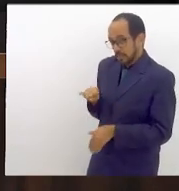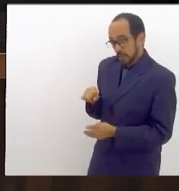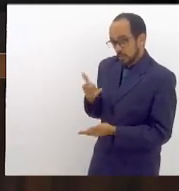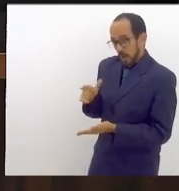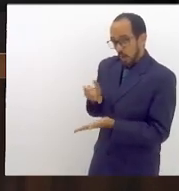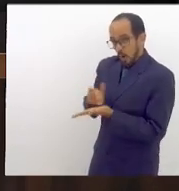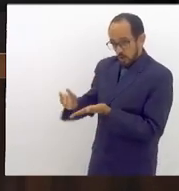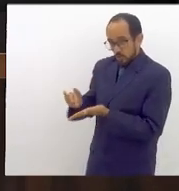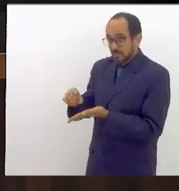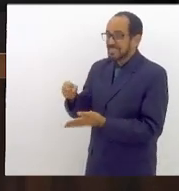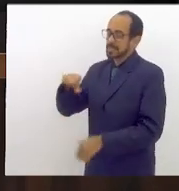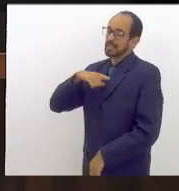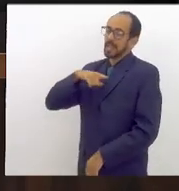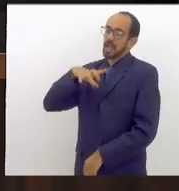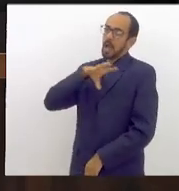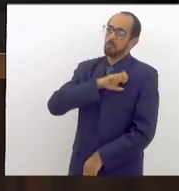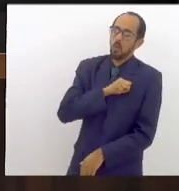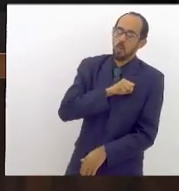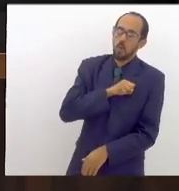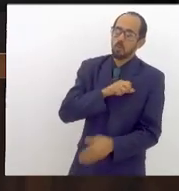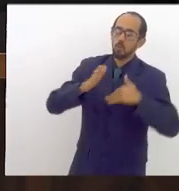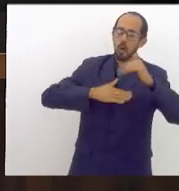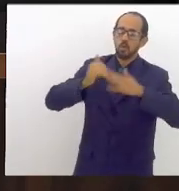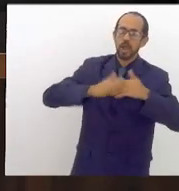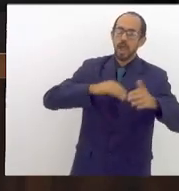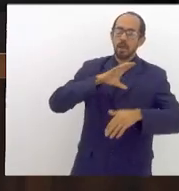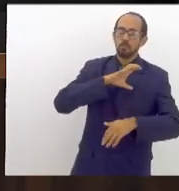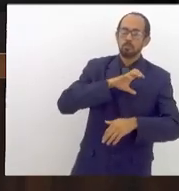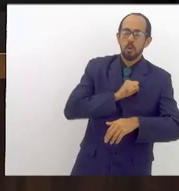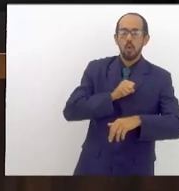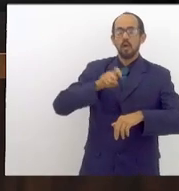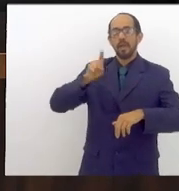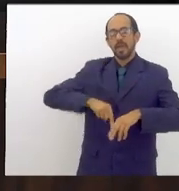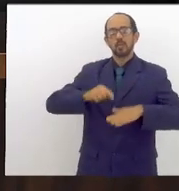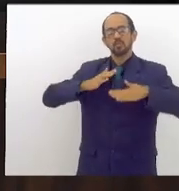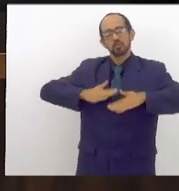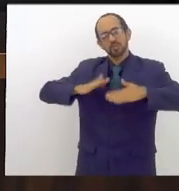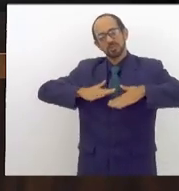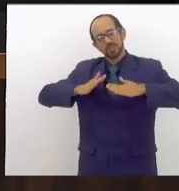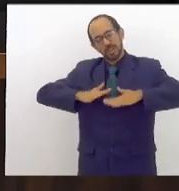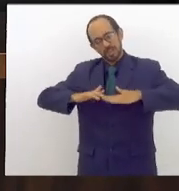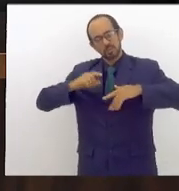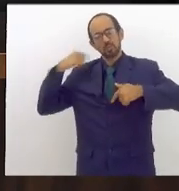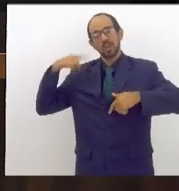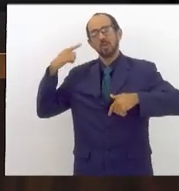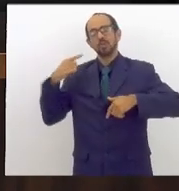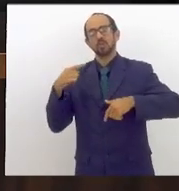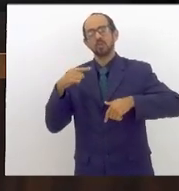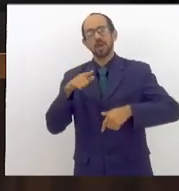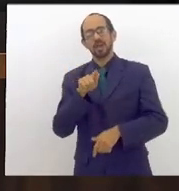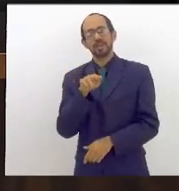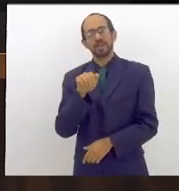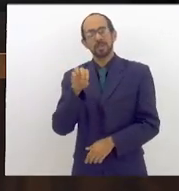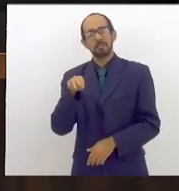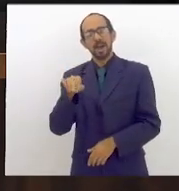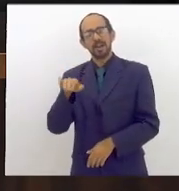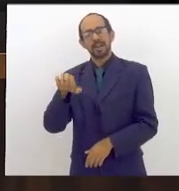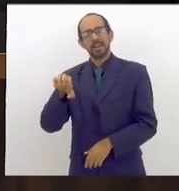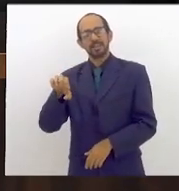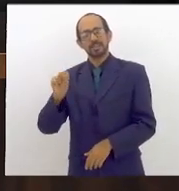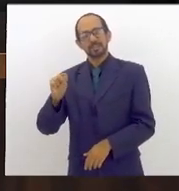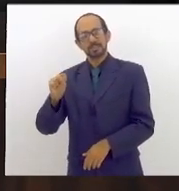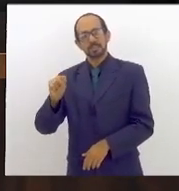qualquer amor já é um pouquinho de saúde um descanso na loucura Guimarães Rosa não tenho dúvida